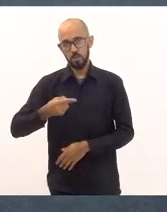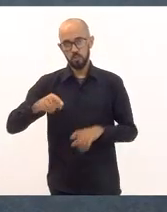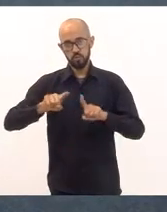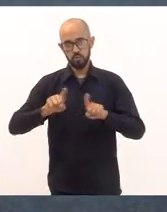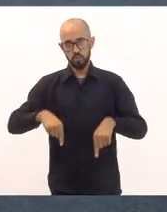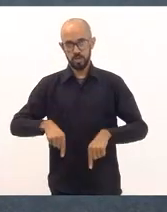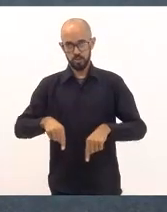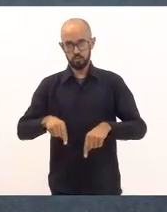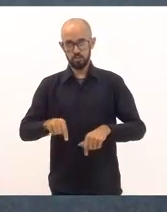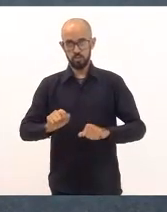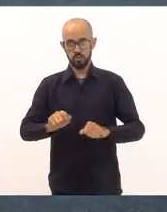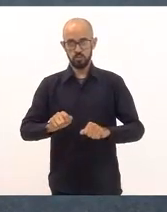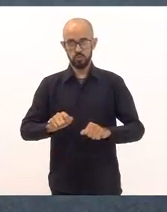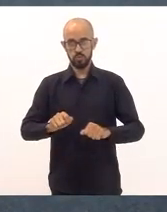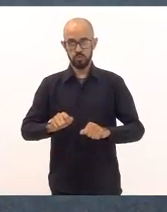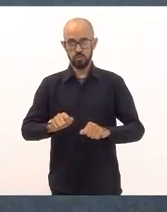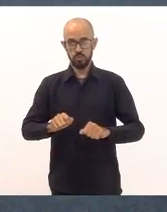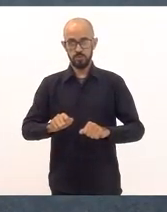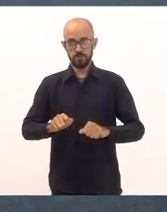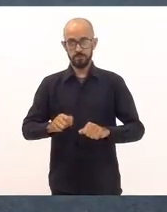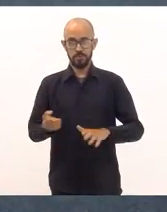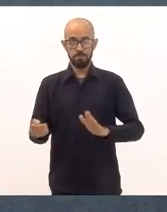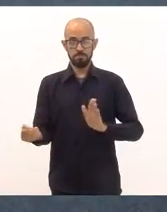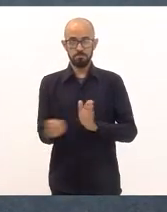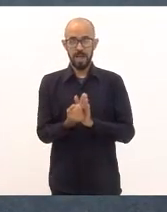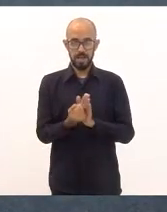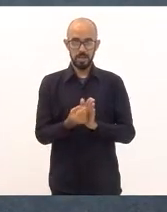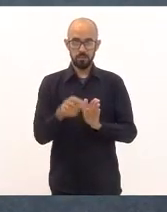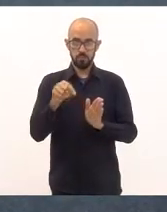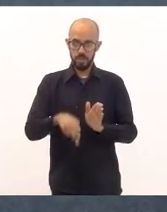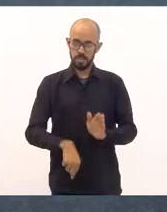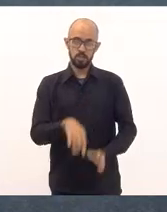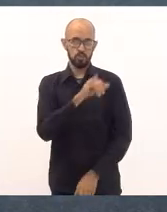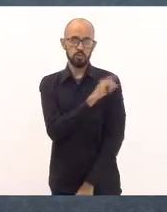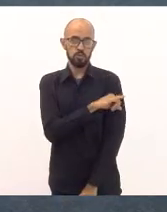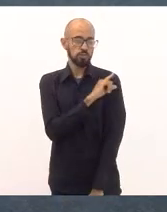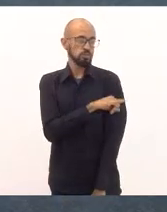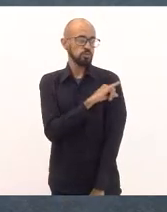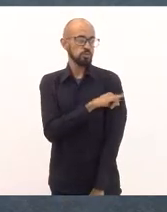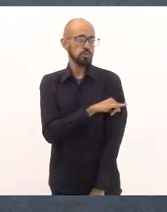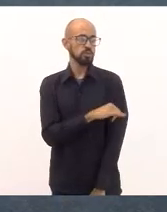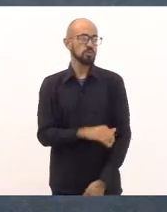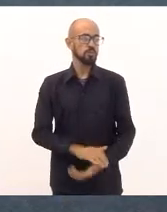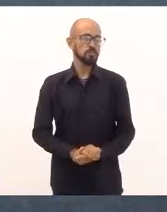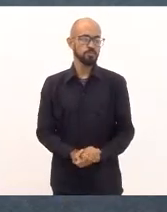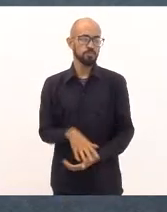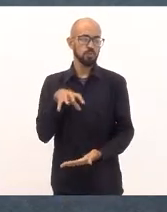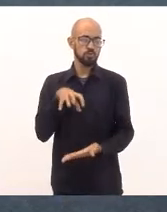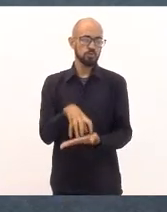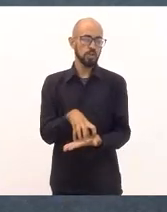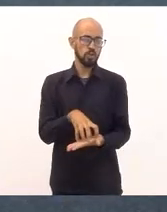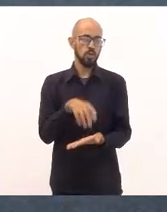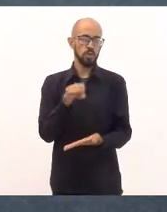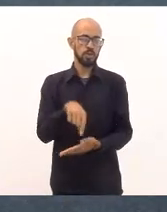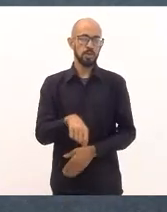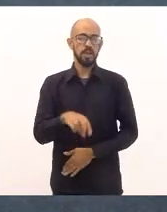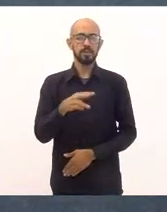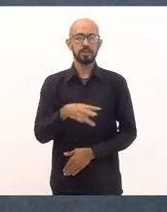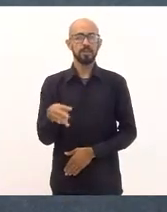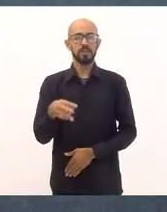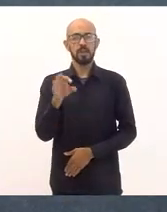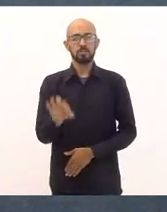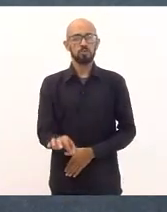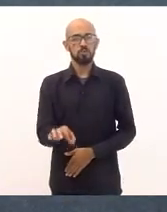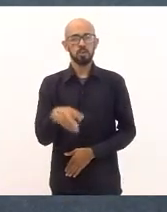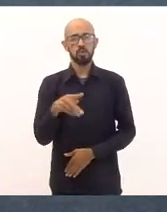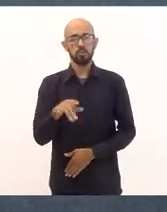E foi atingido especificamente no estado do Rio de Janeiro. Então, esse setor, que representa um terço do PIB, parou. E